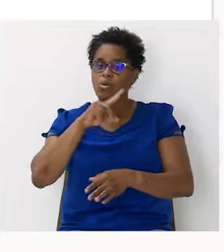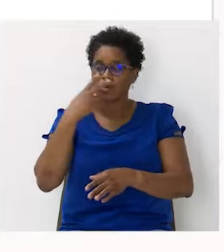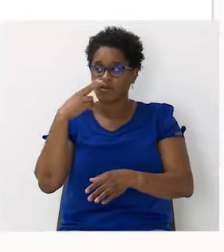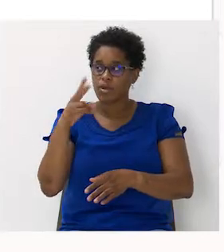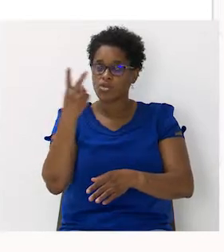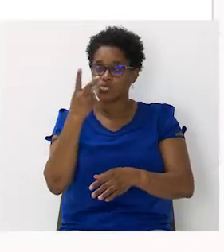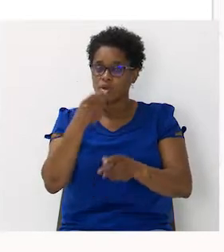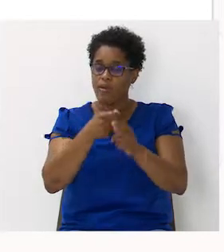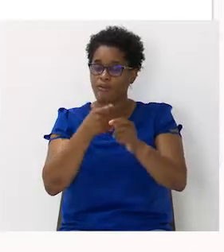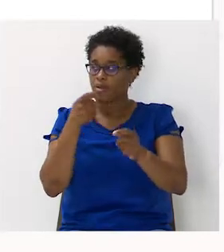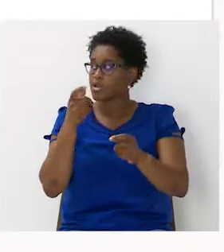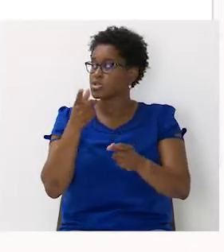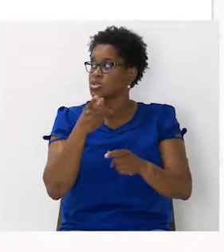flechas